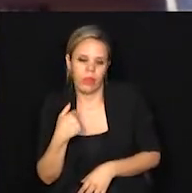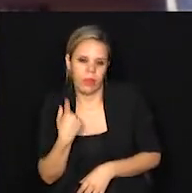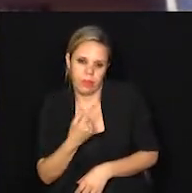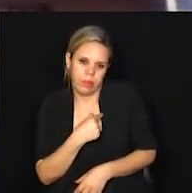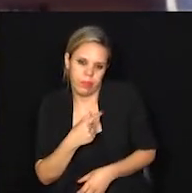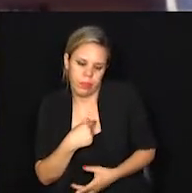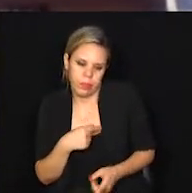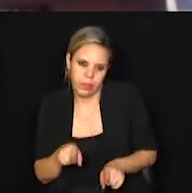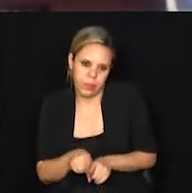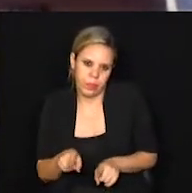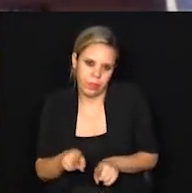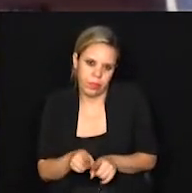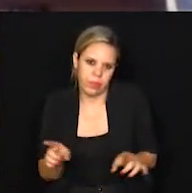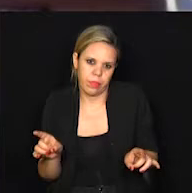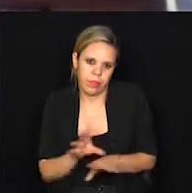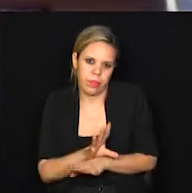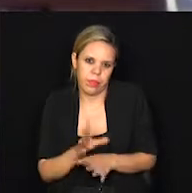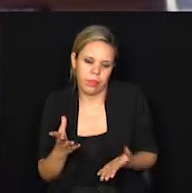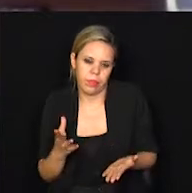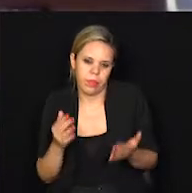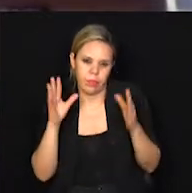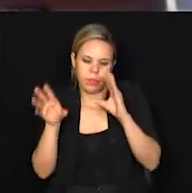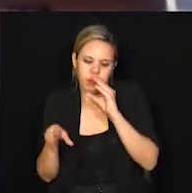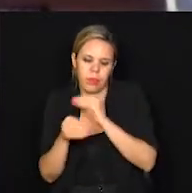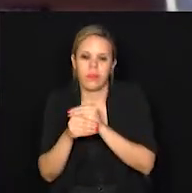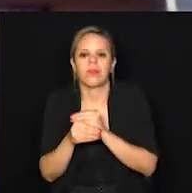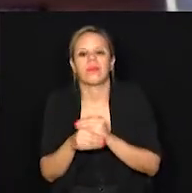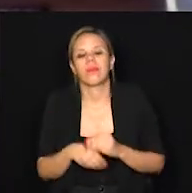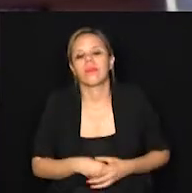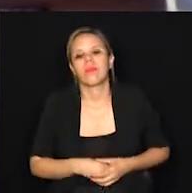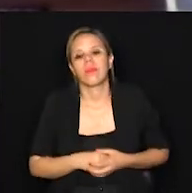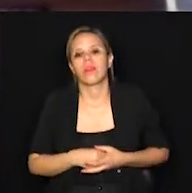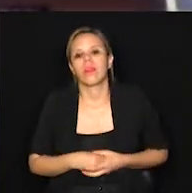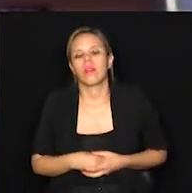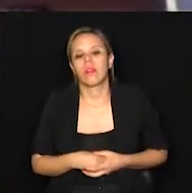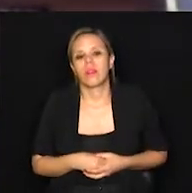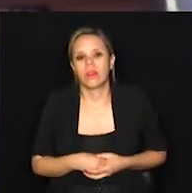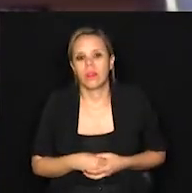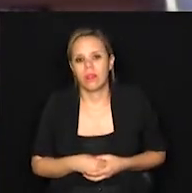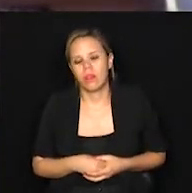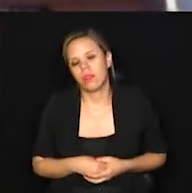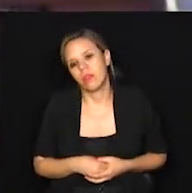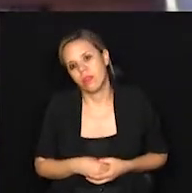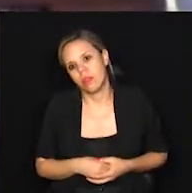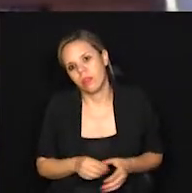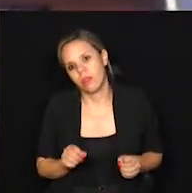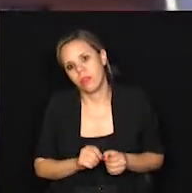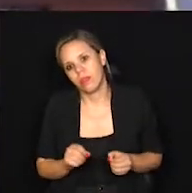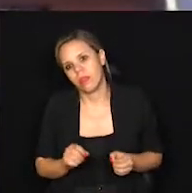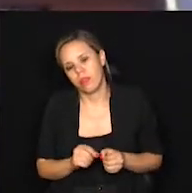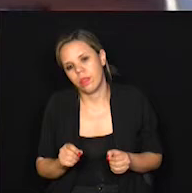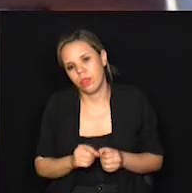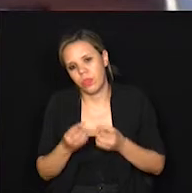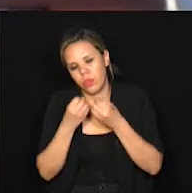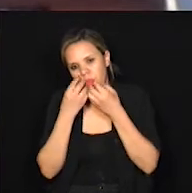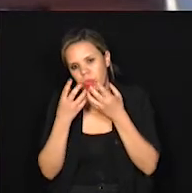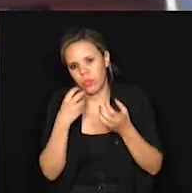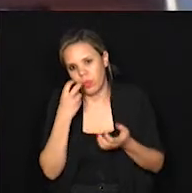E para encerrar aí, para complementar, eu queria fazer um pouco assim, um depoimento